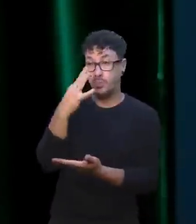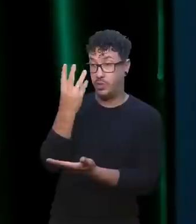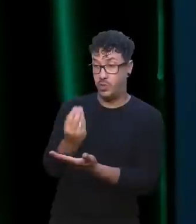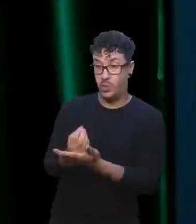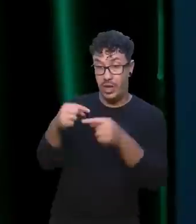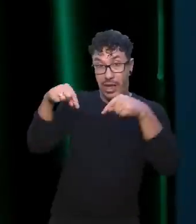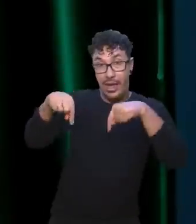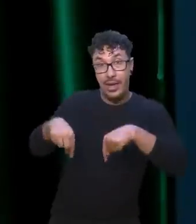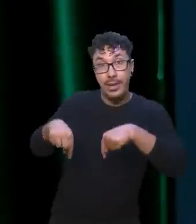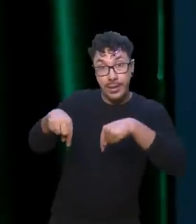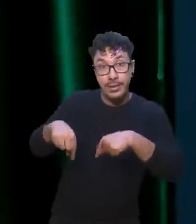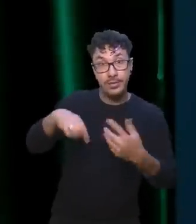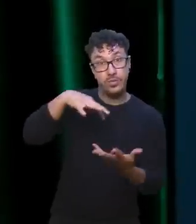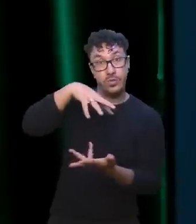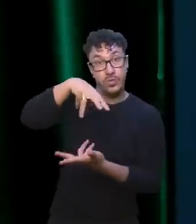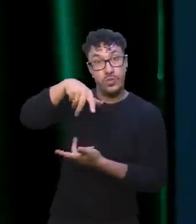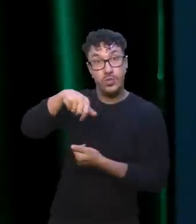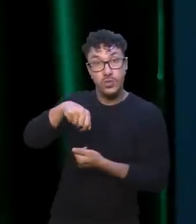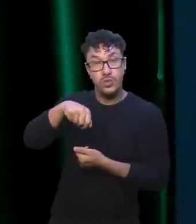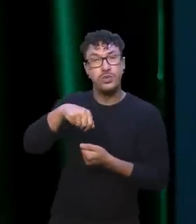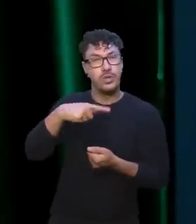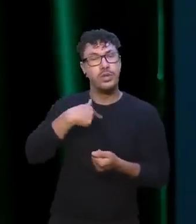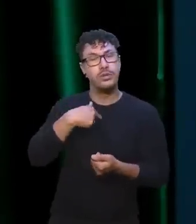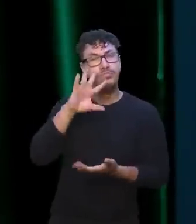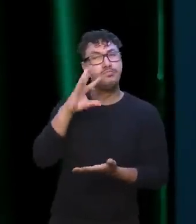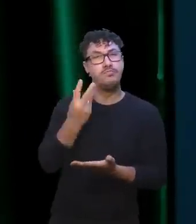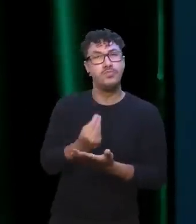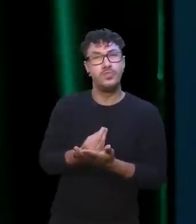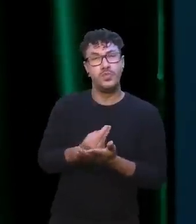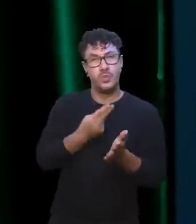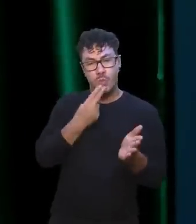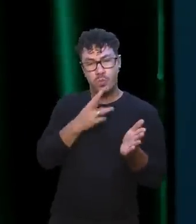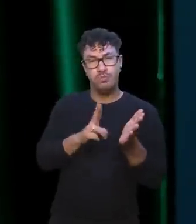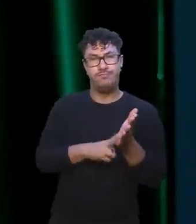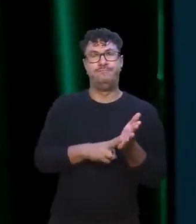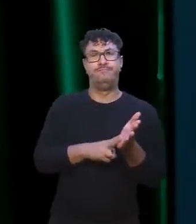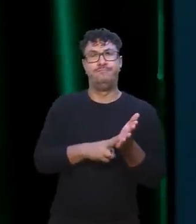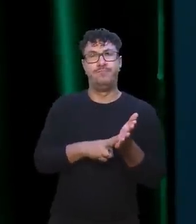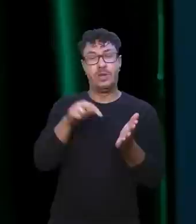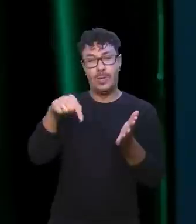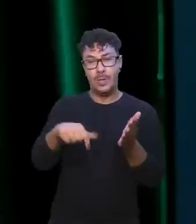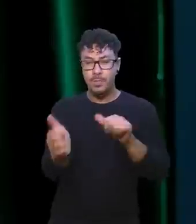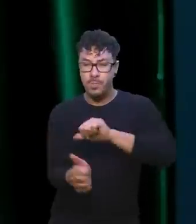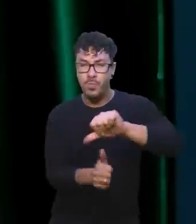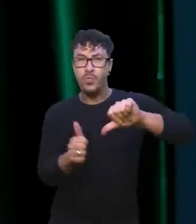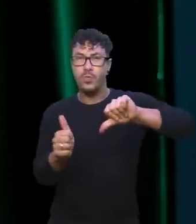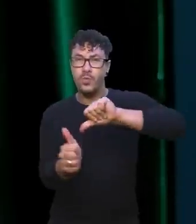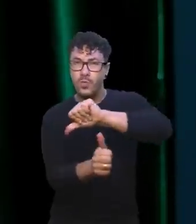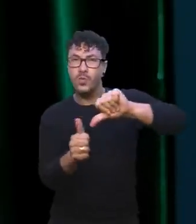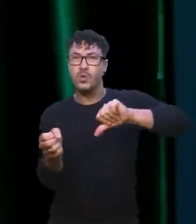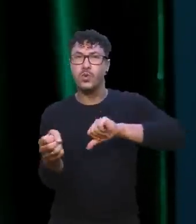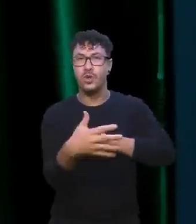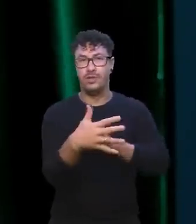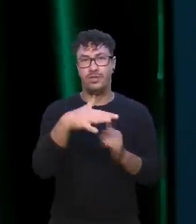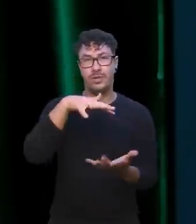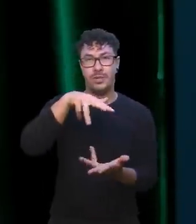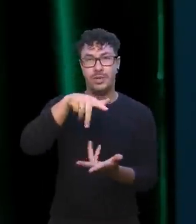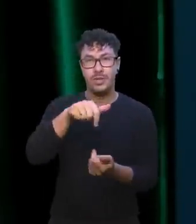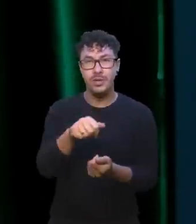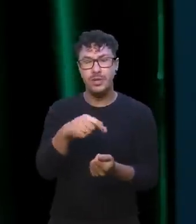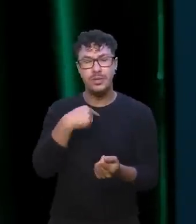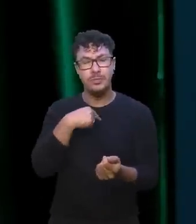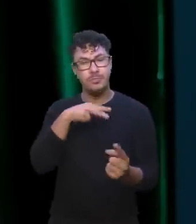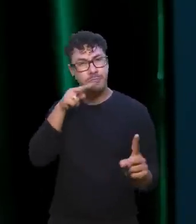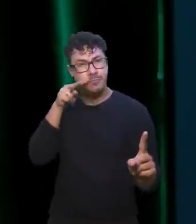um espírito comprometido com esse movimento regenerador da Terra, que tem este olhar